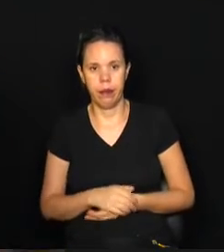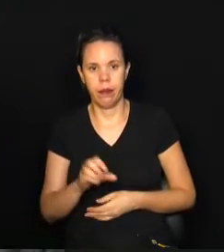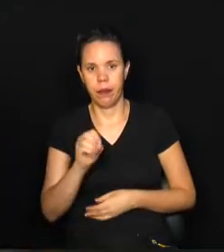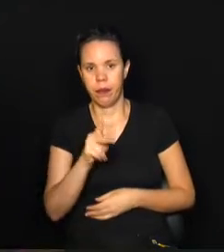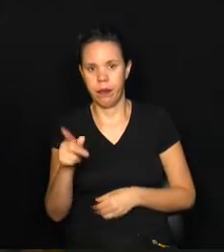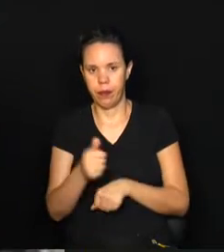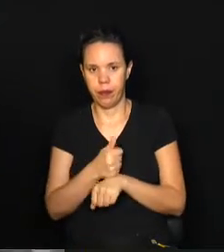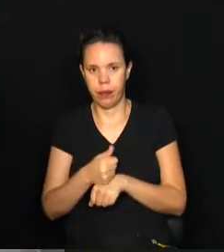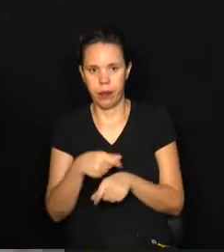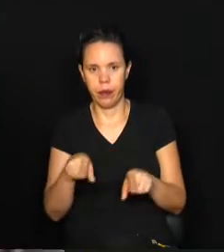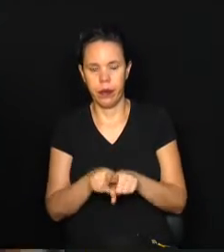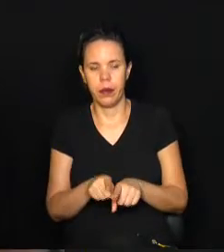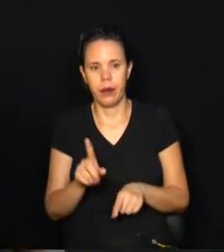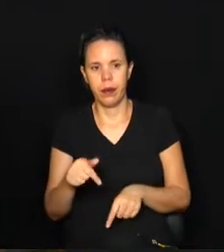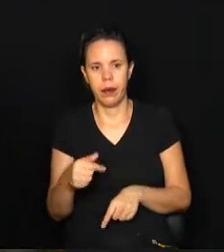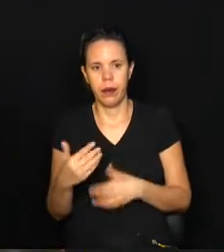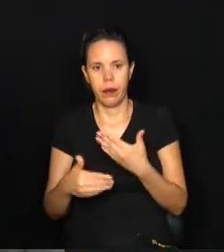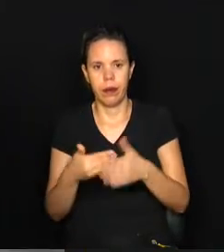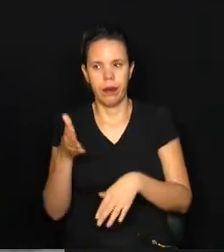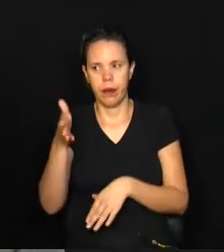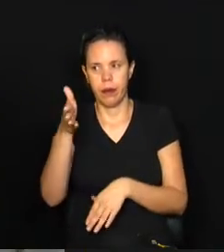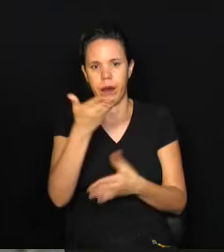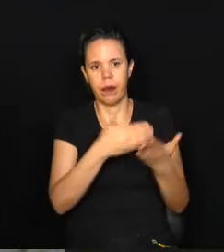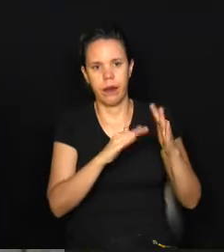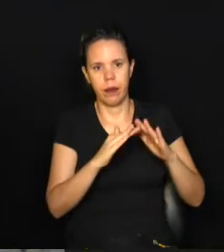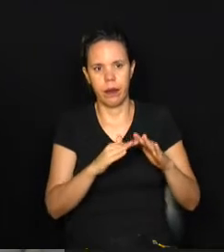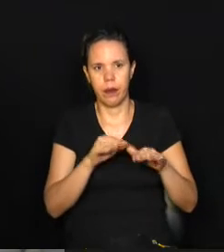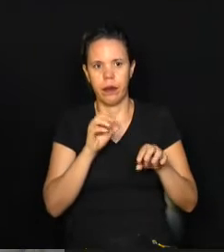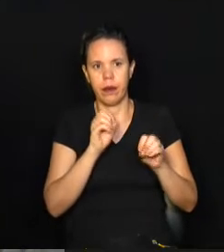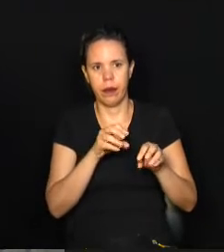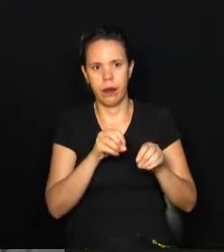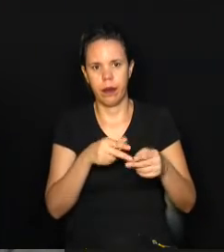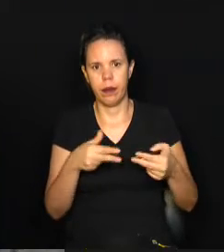optometria também, ela vai nas escolas, né?